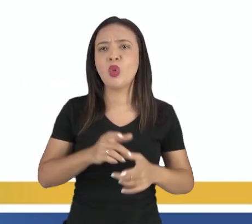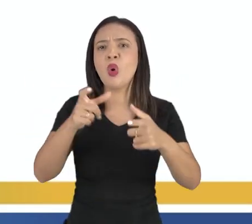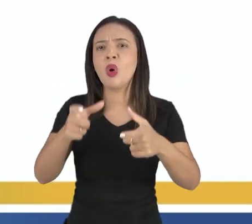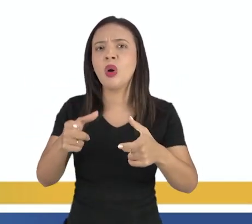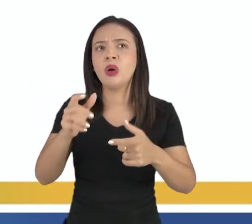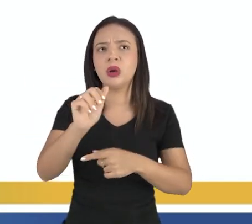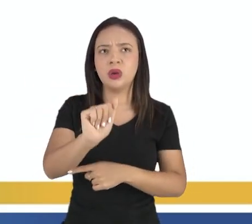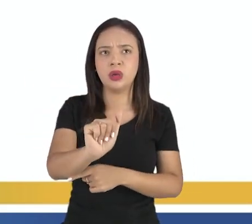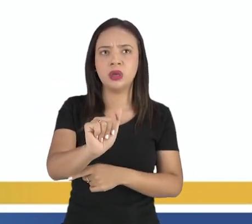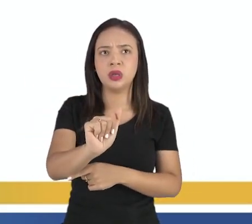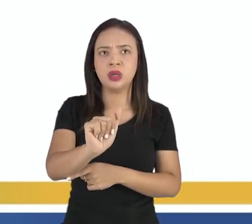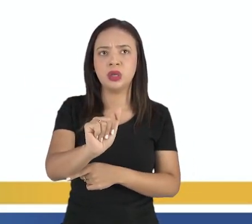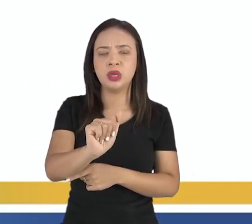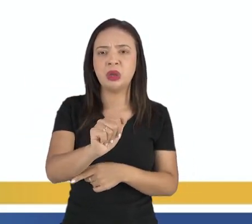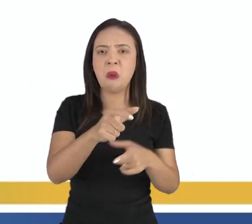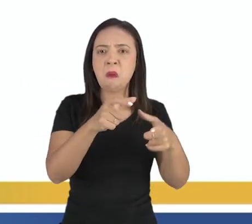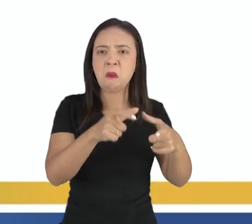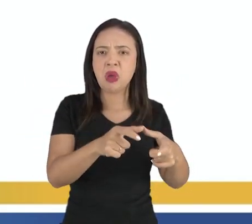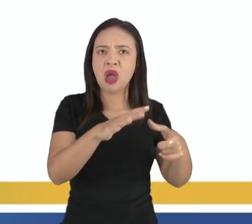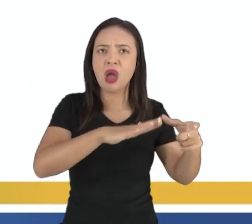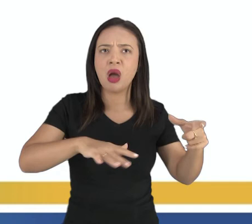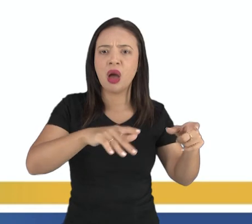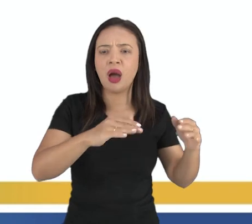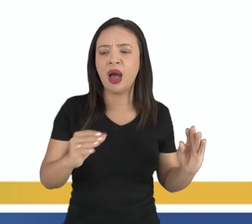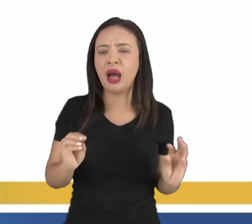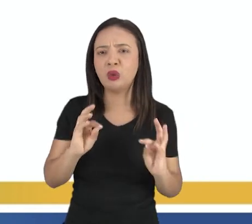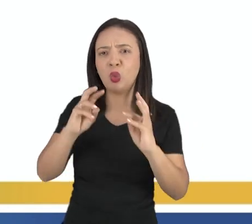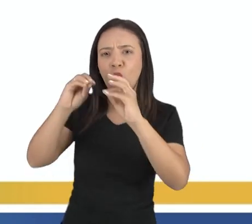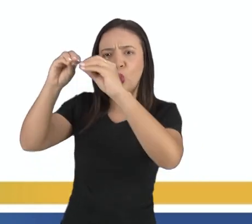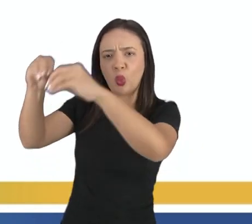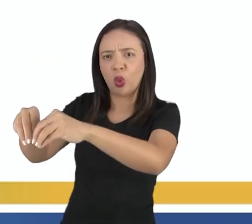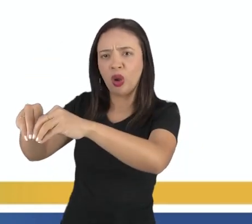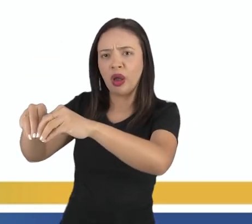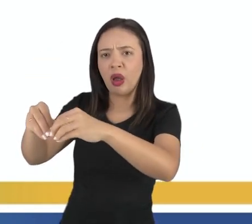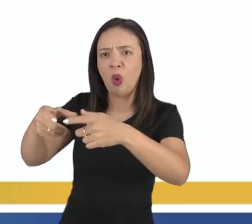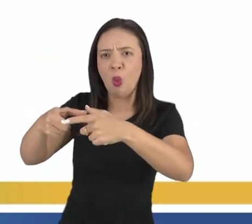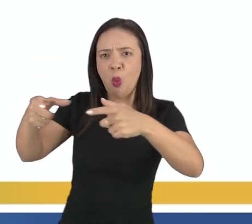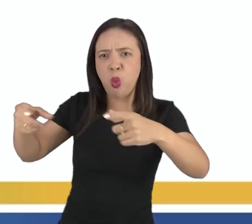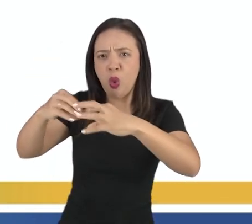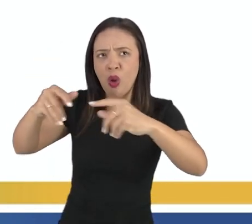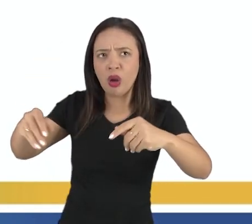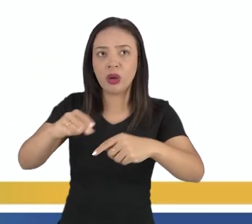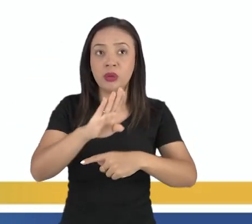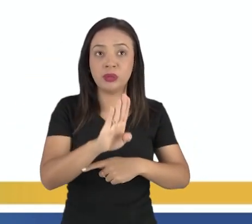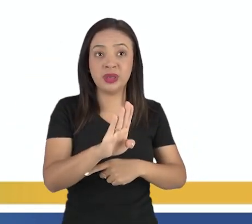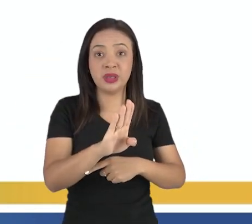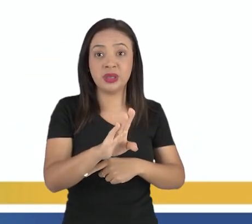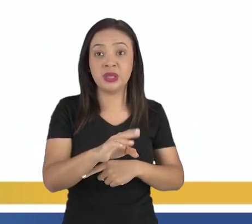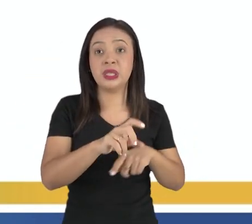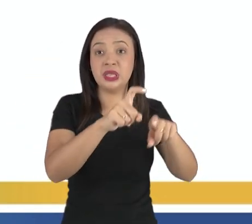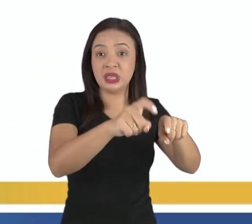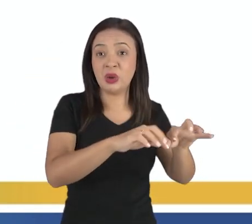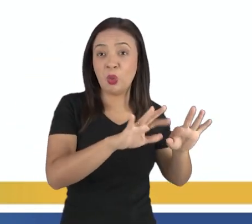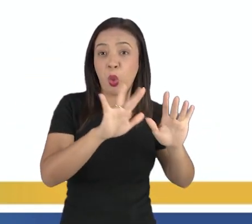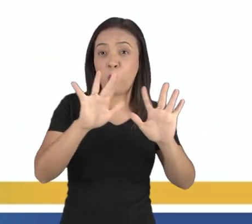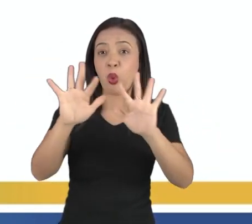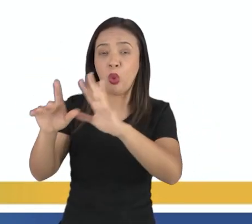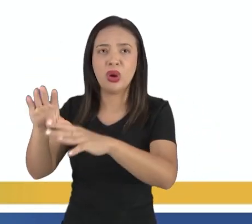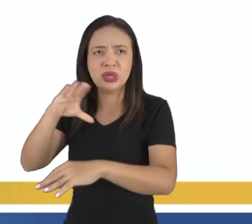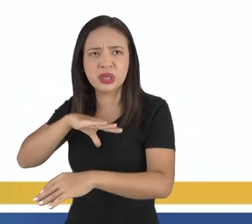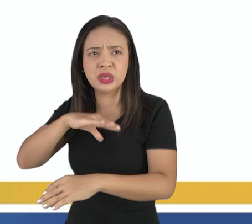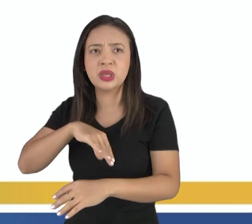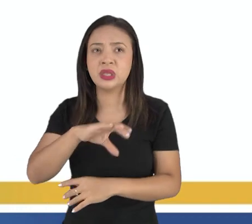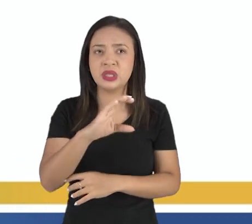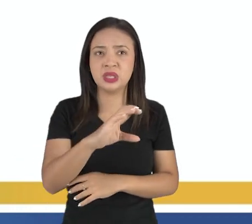A. Das pequenas propriedades para as grandes propriedades. Letra B. Do meio rural para as cidades. Letra